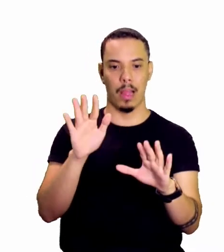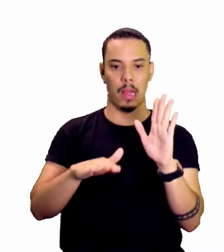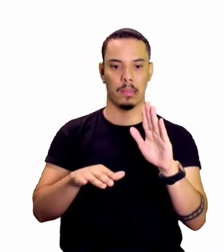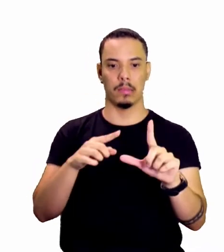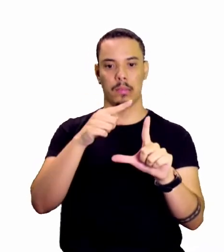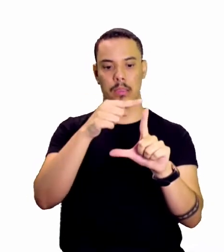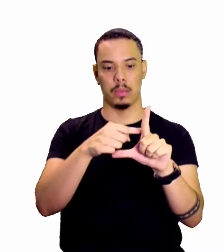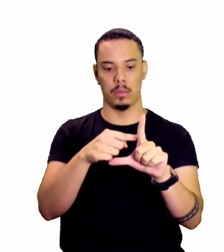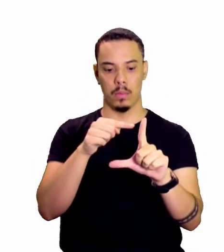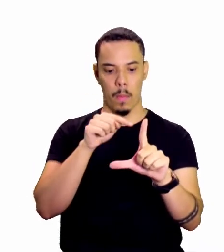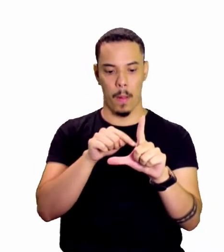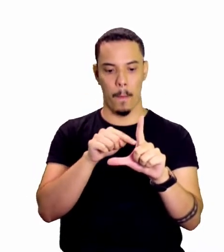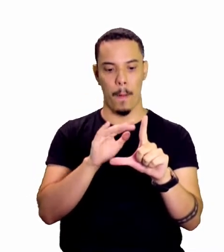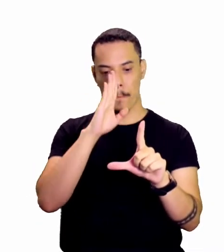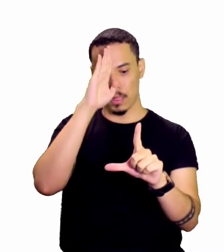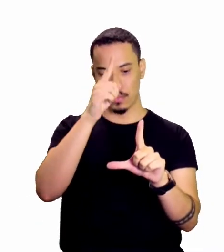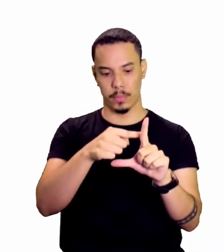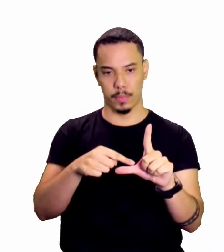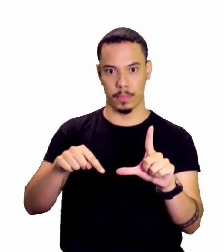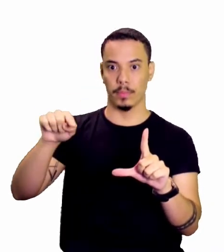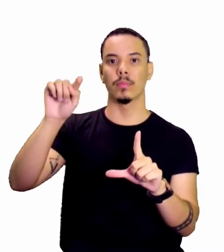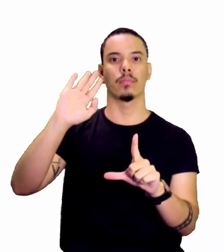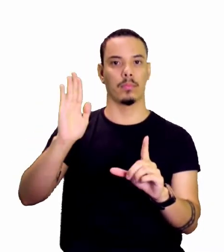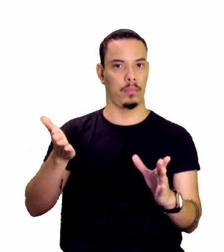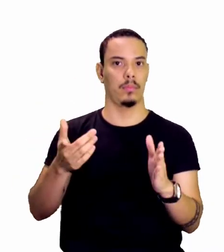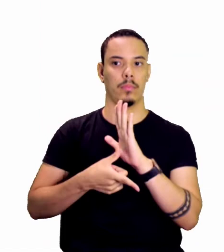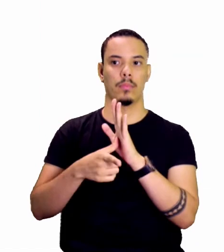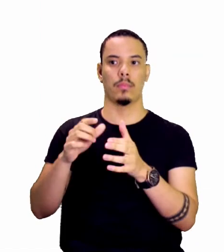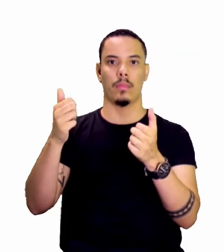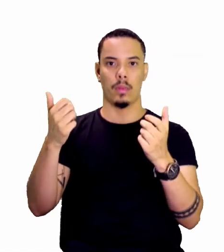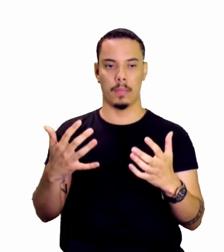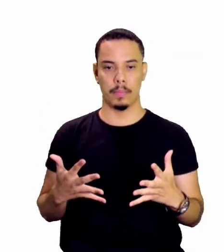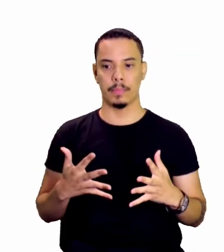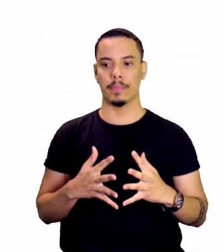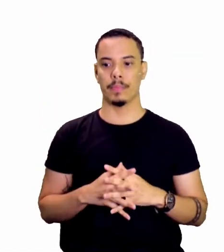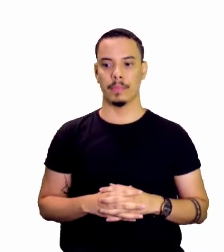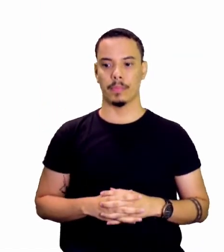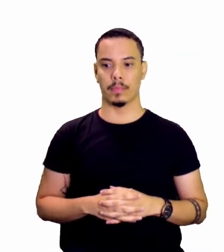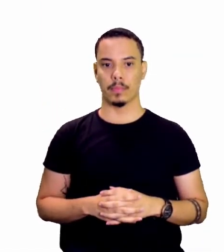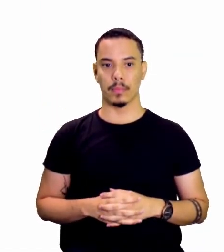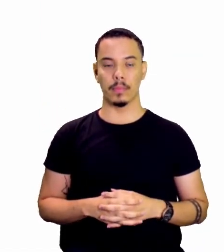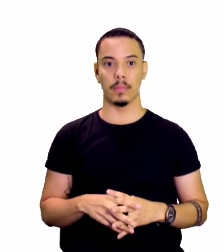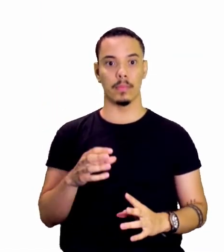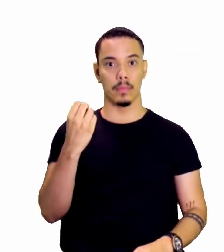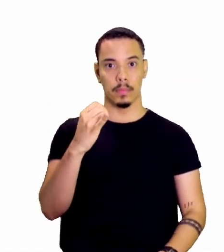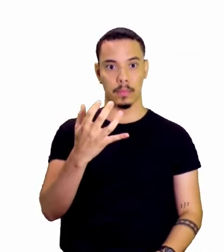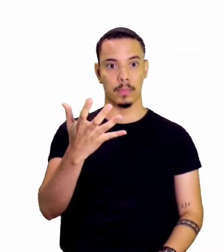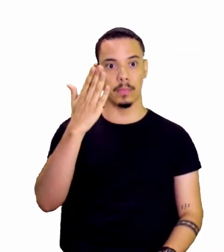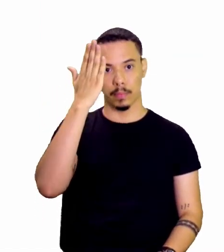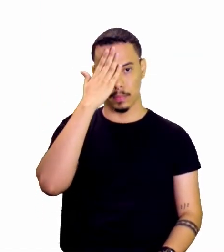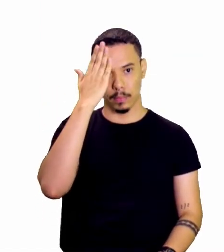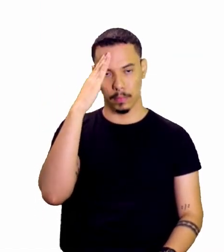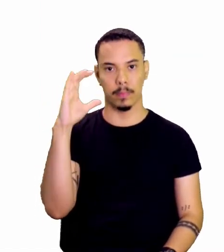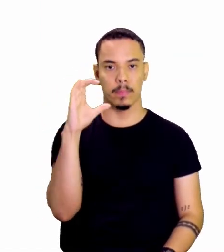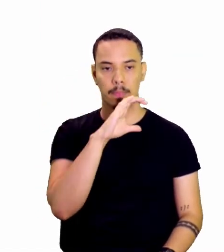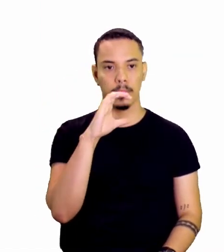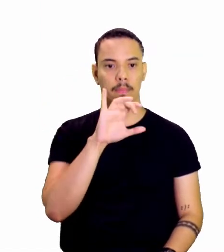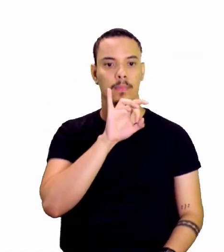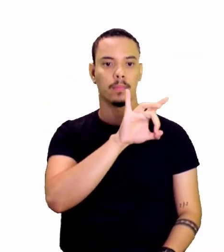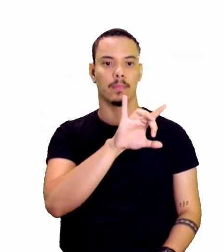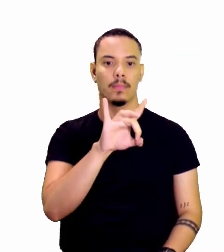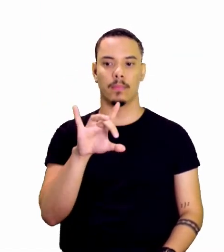que toca os pontos só falando sobre isso bom então se quiserem saber velocidade em